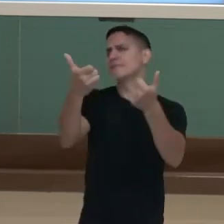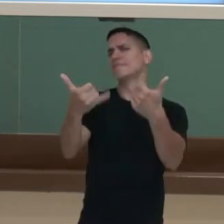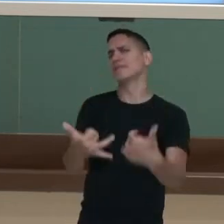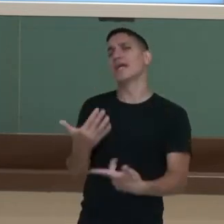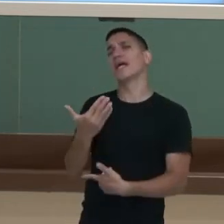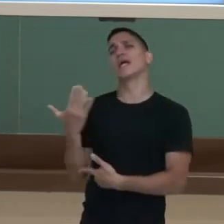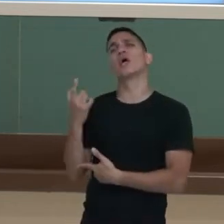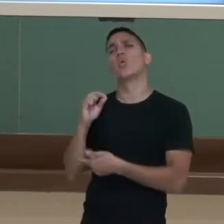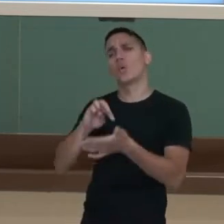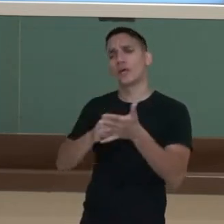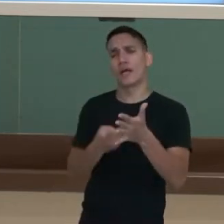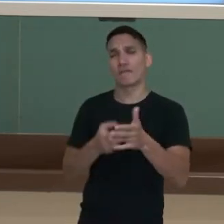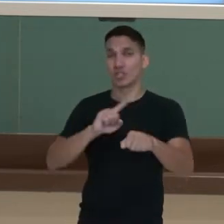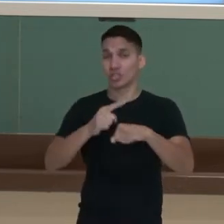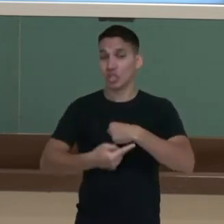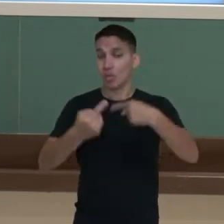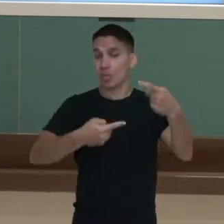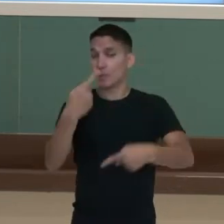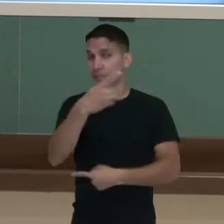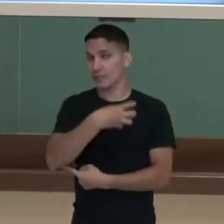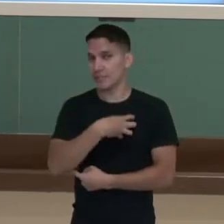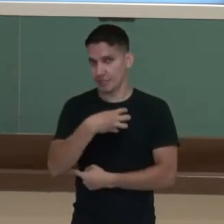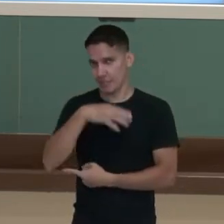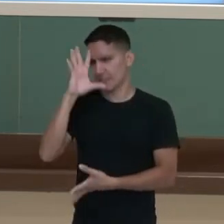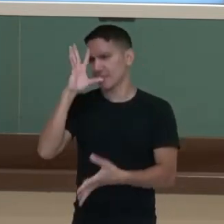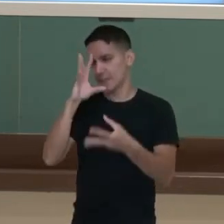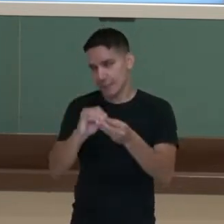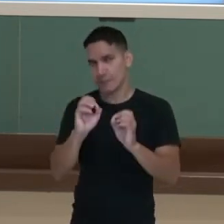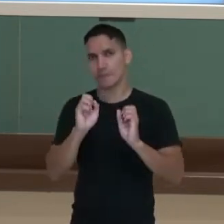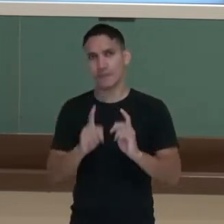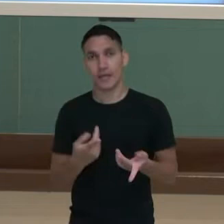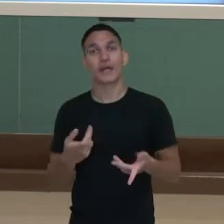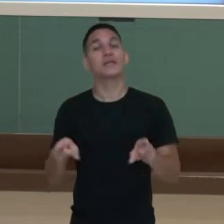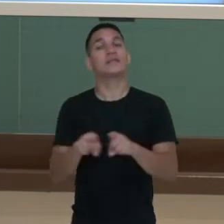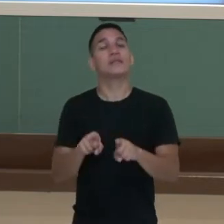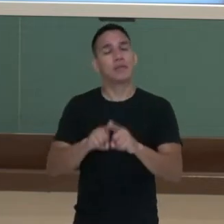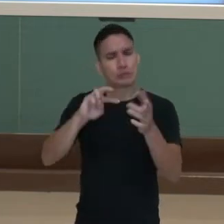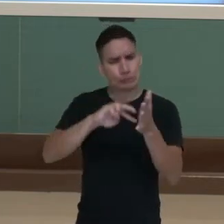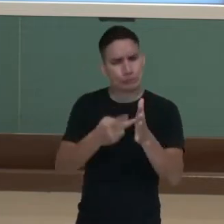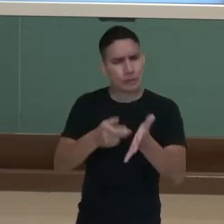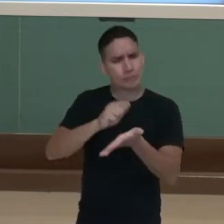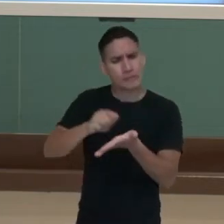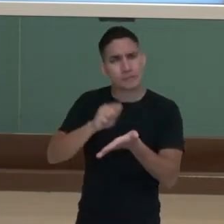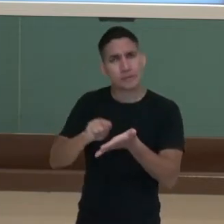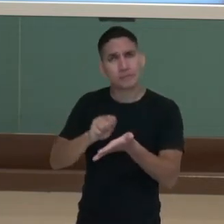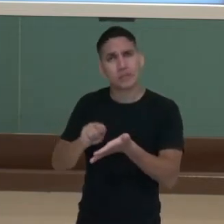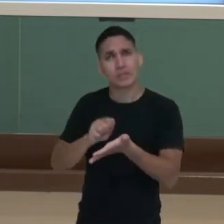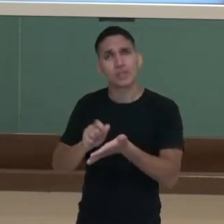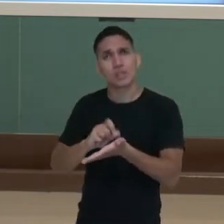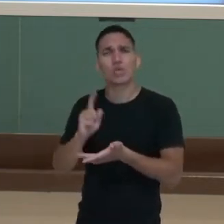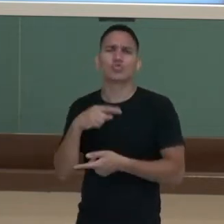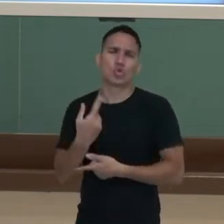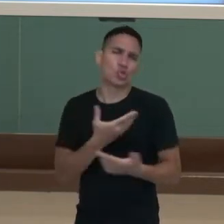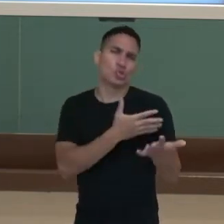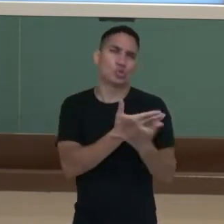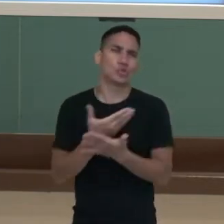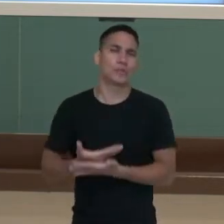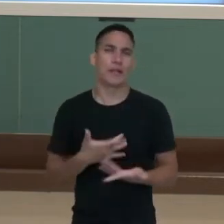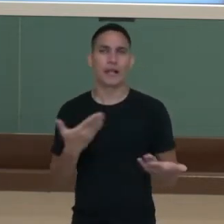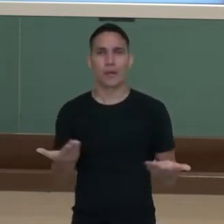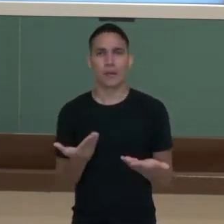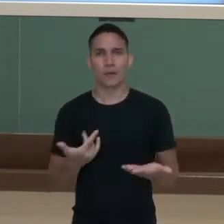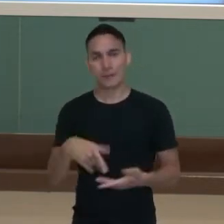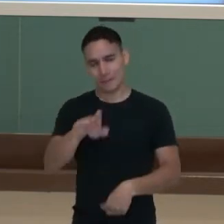que é geopolítica, do seu modo de entender, tá bom? O significado de geopolítica baseado então no que nós já estudamos até aqui.